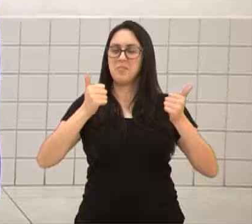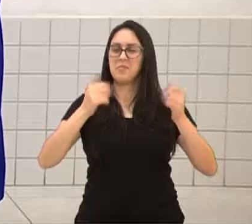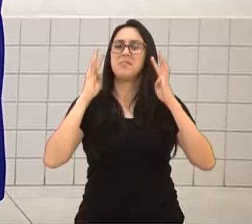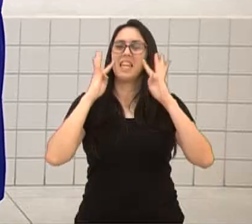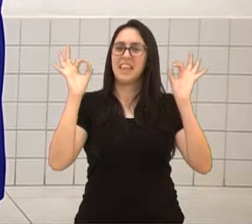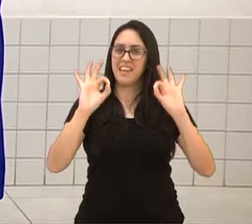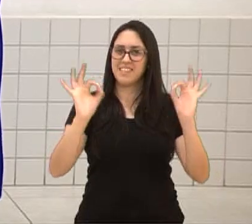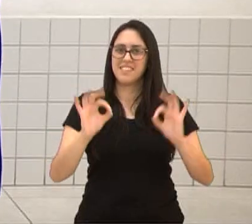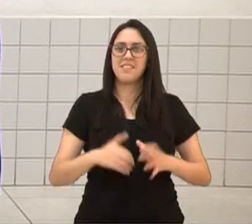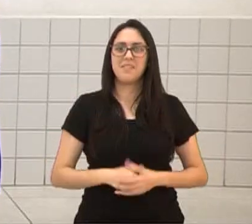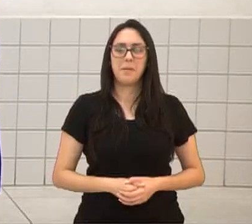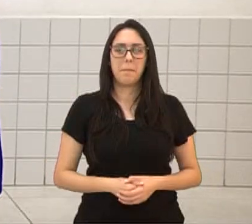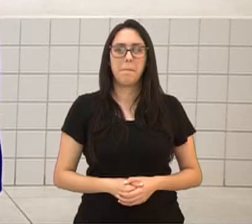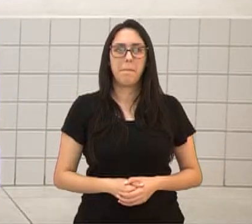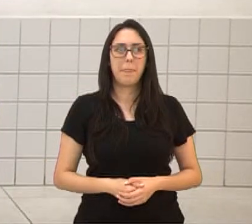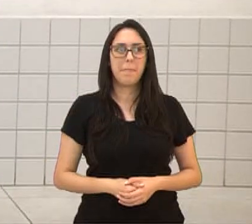atenção.